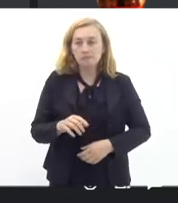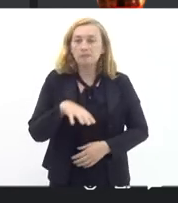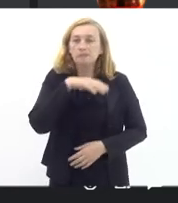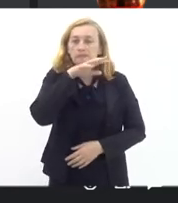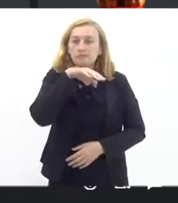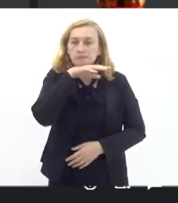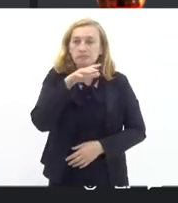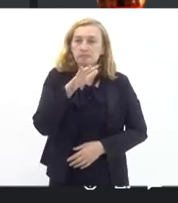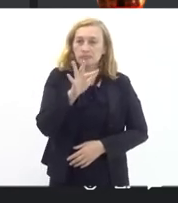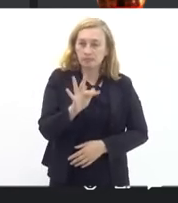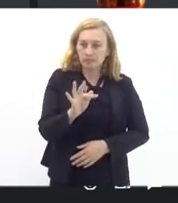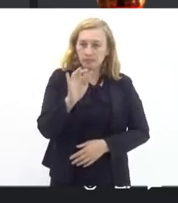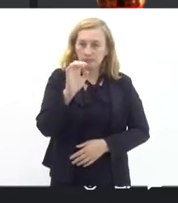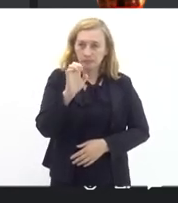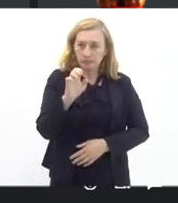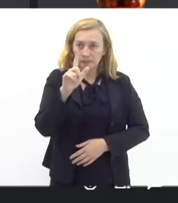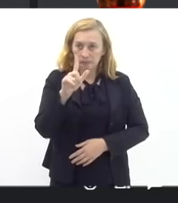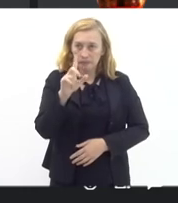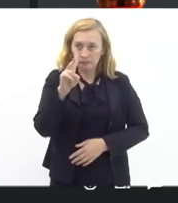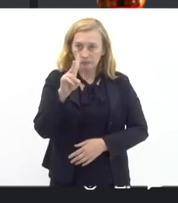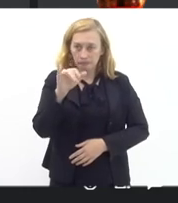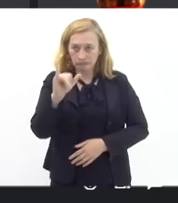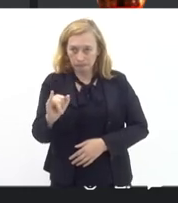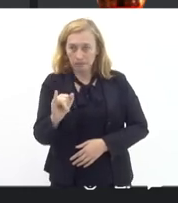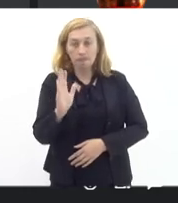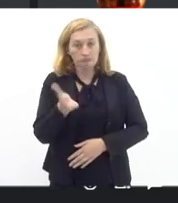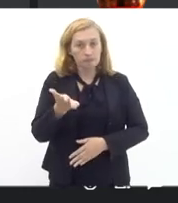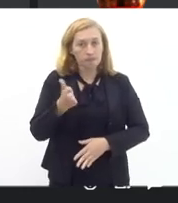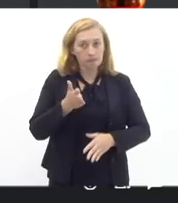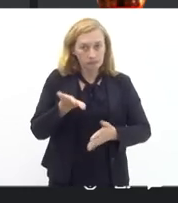com FeLV, eu já cuidei de um que tinha FeLV e